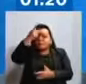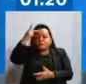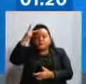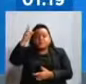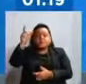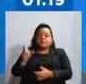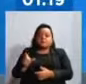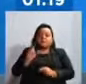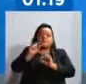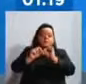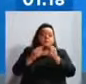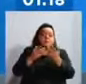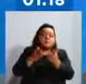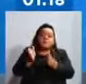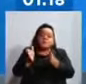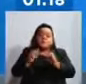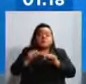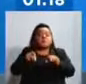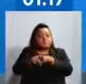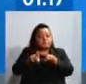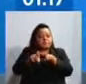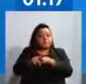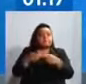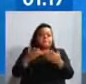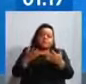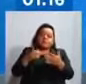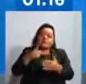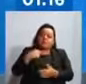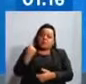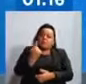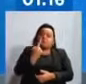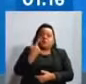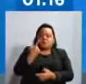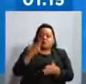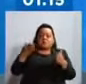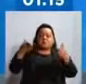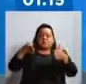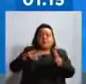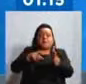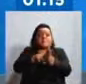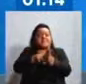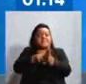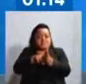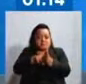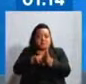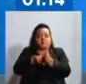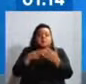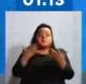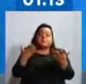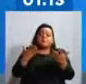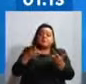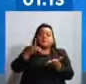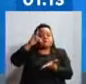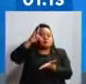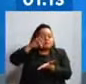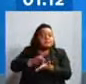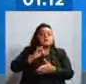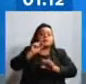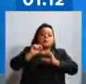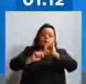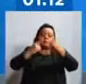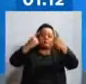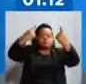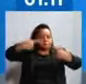sobre mim ou qualquer outro amigo meu. Então, a gente não considera essas pesquisas. Realmente, para nós é um grande